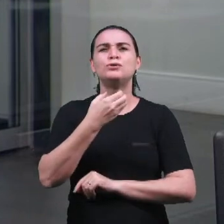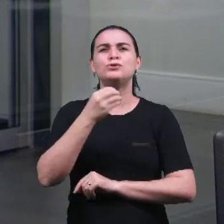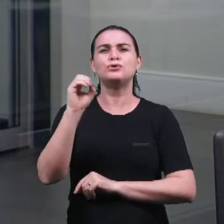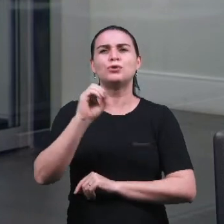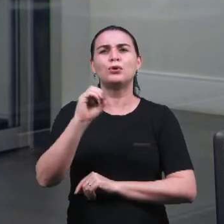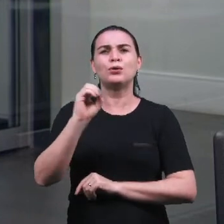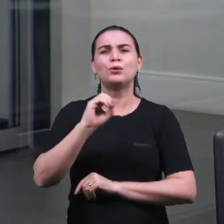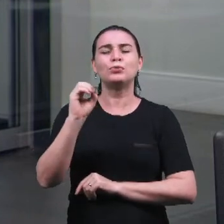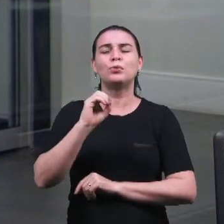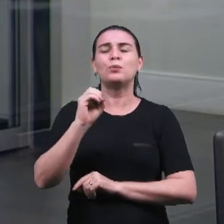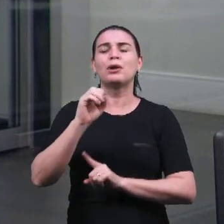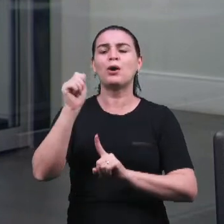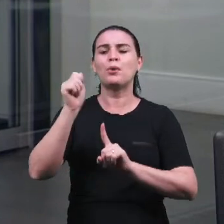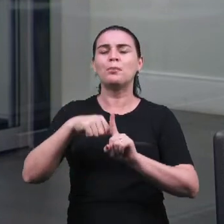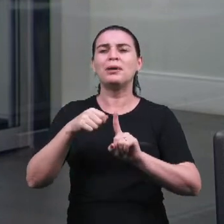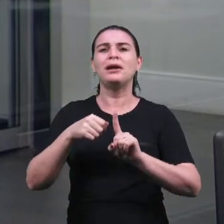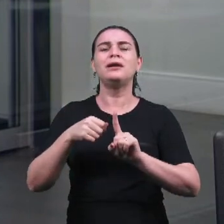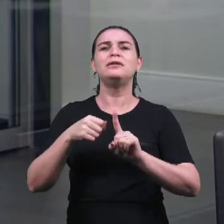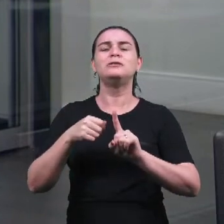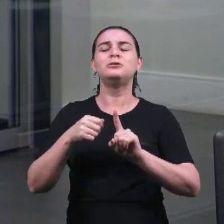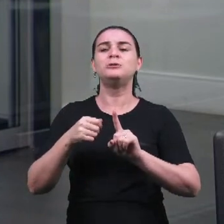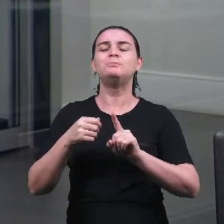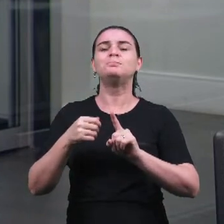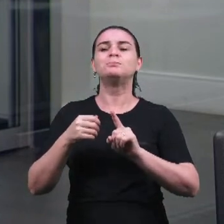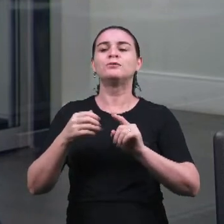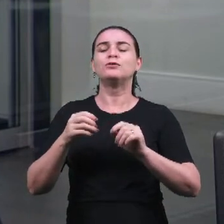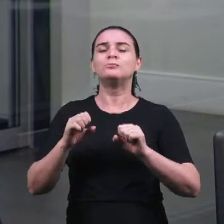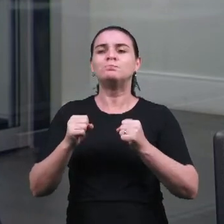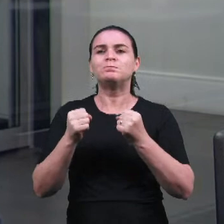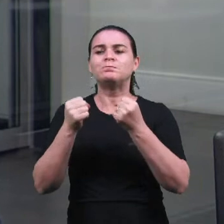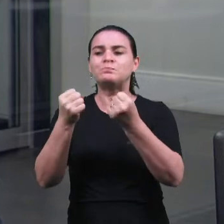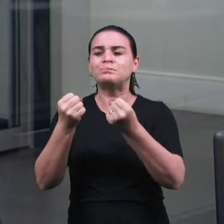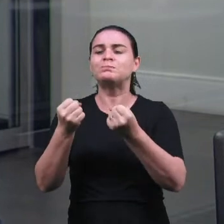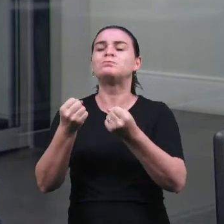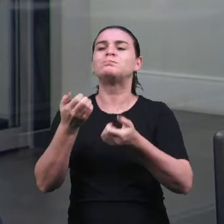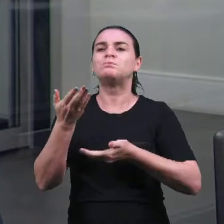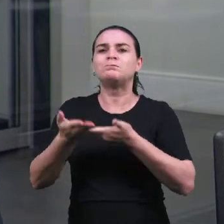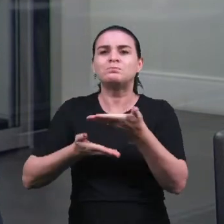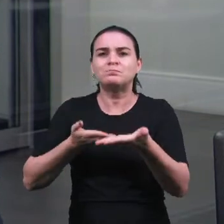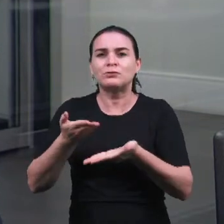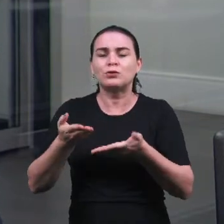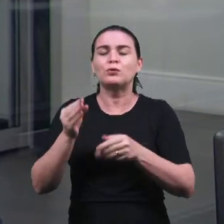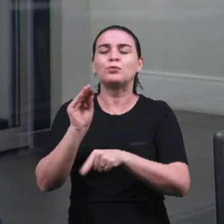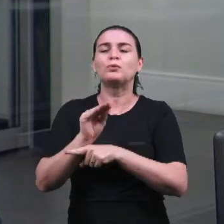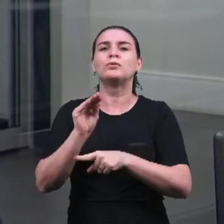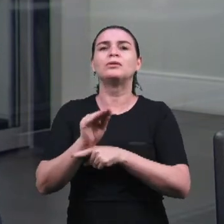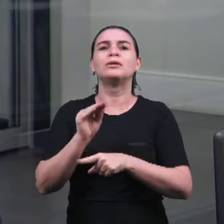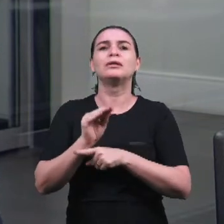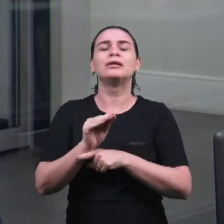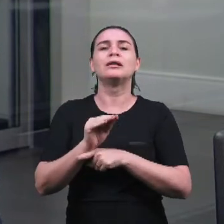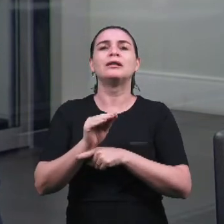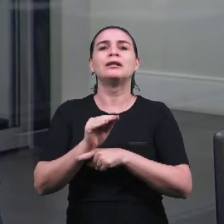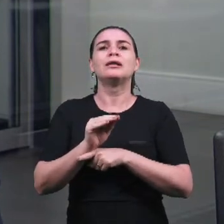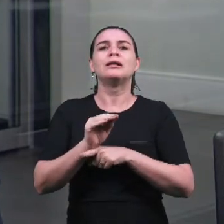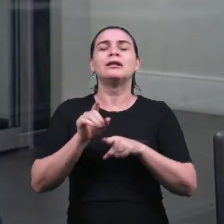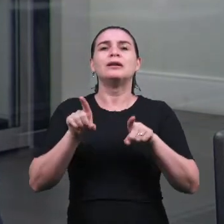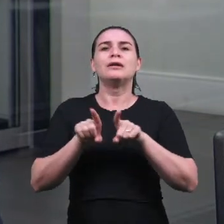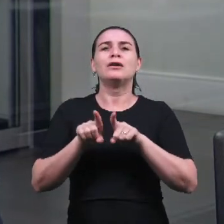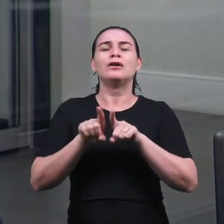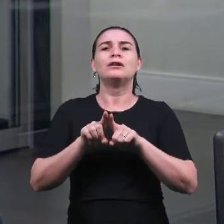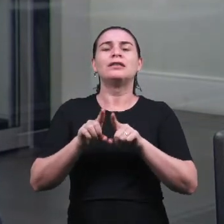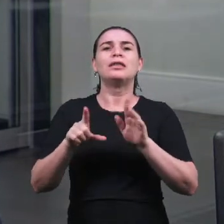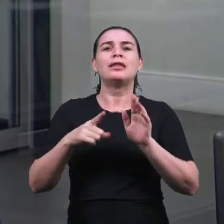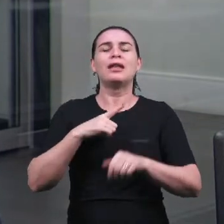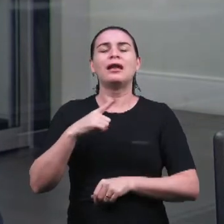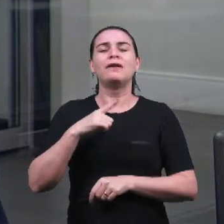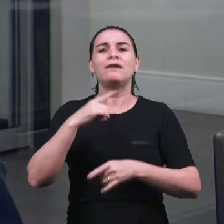mês da dedicação, foi um mês muito especial, foi um mês assim diferente. Nós tivemos as lives, sim, que marcaram